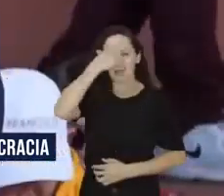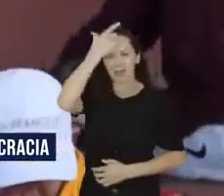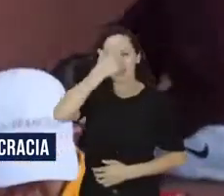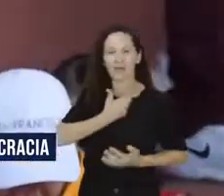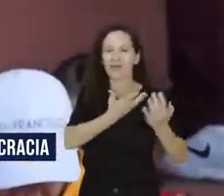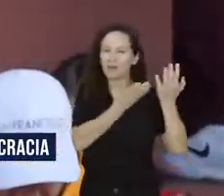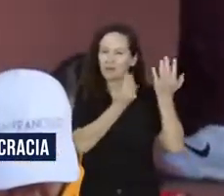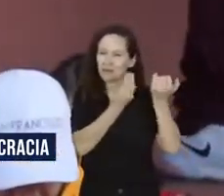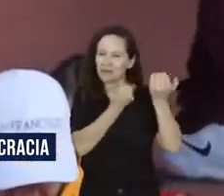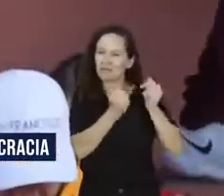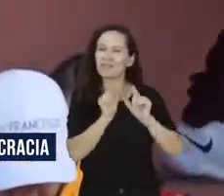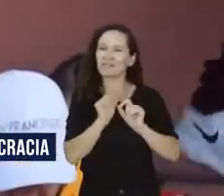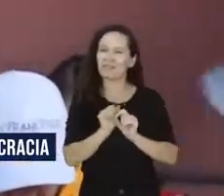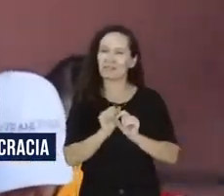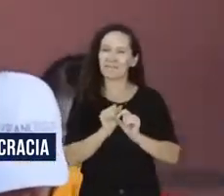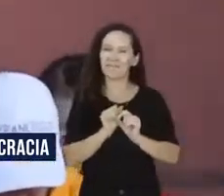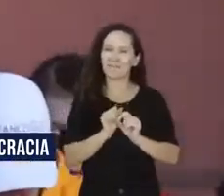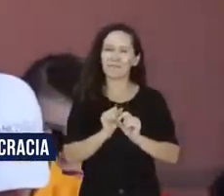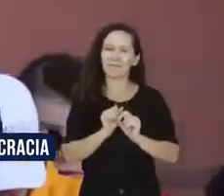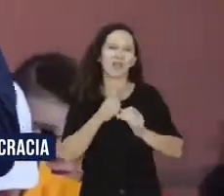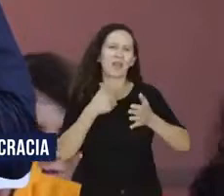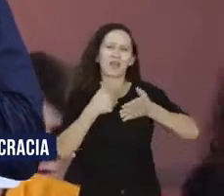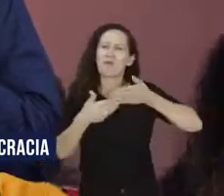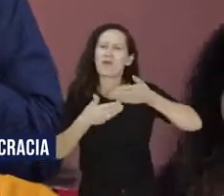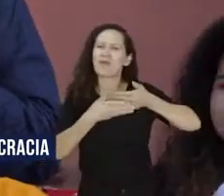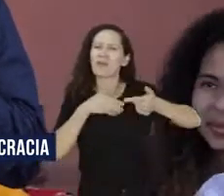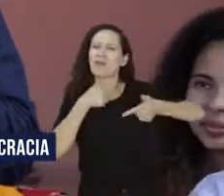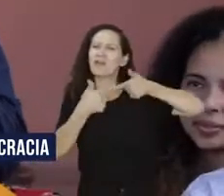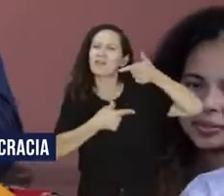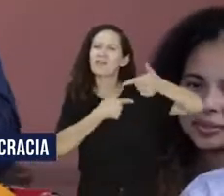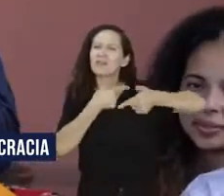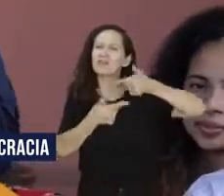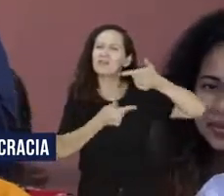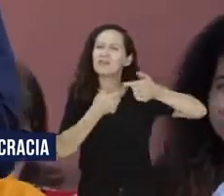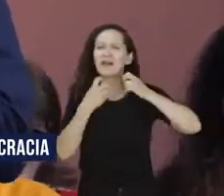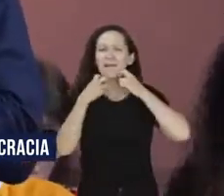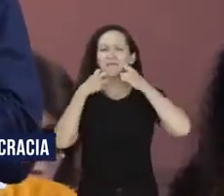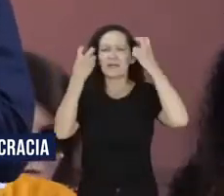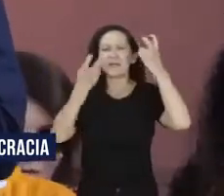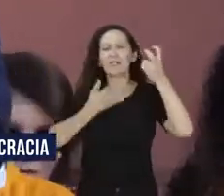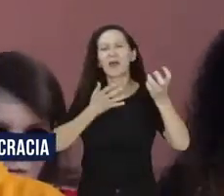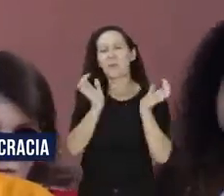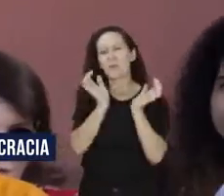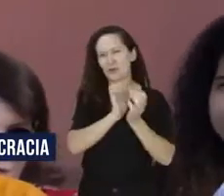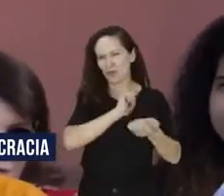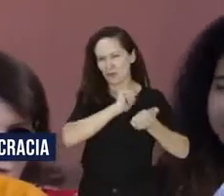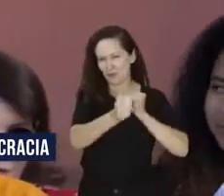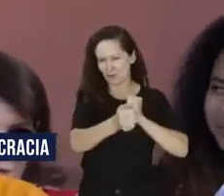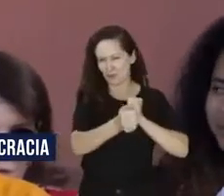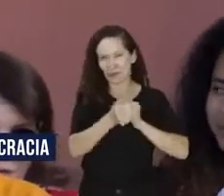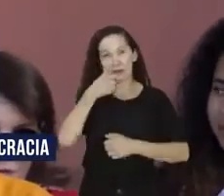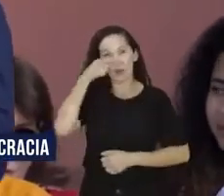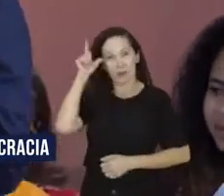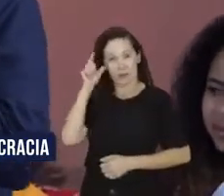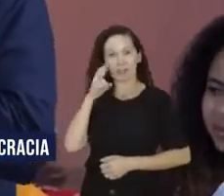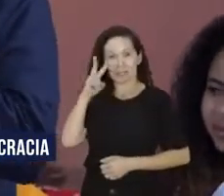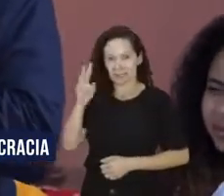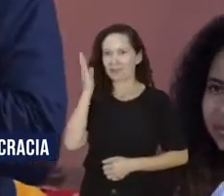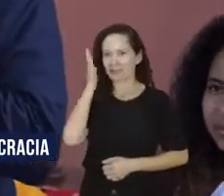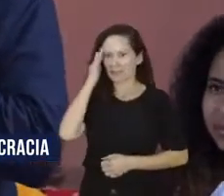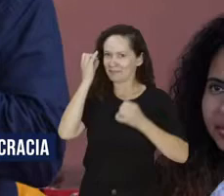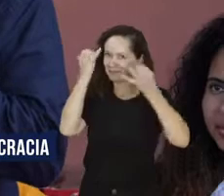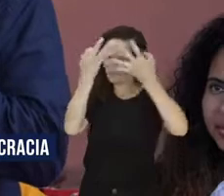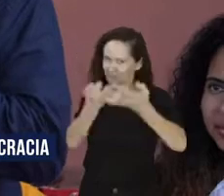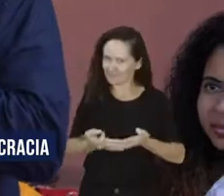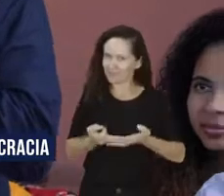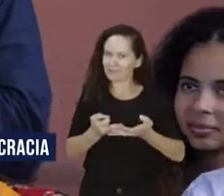fazia qualquer coisa para gritar o nome do meu time. E ontem, só para vocês terem ideia, aos 76